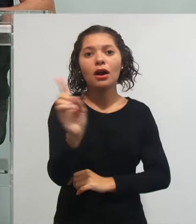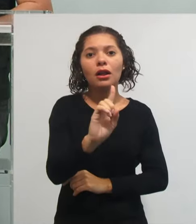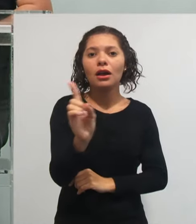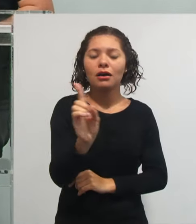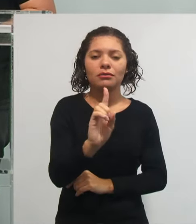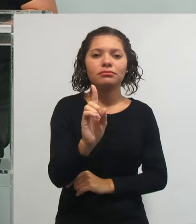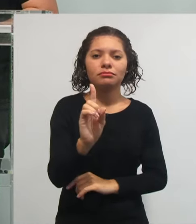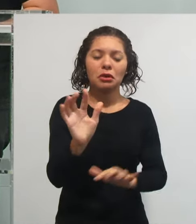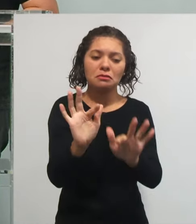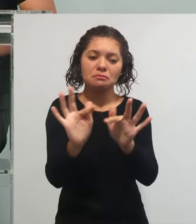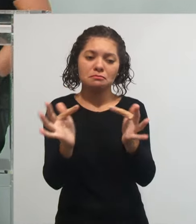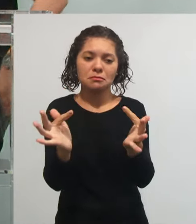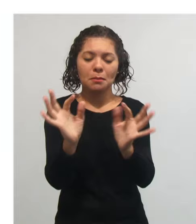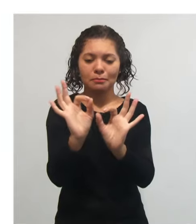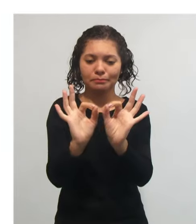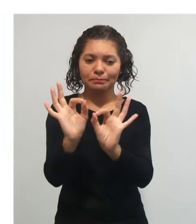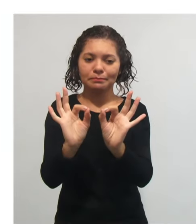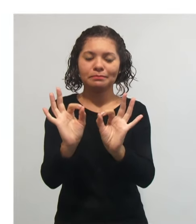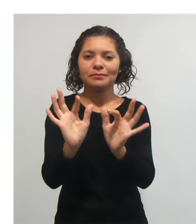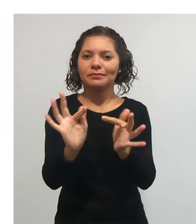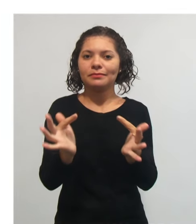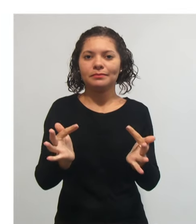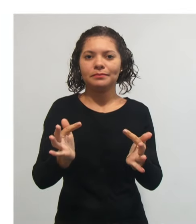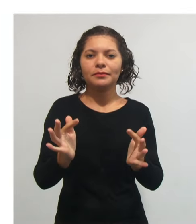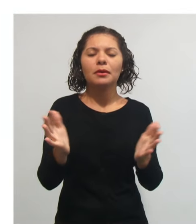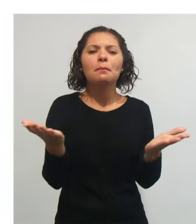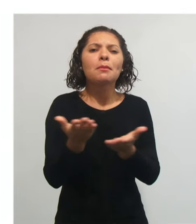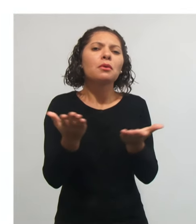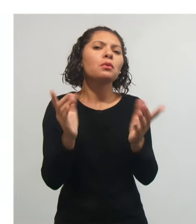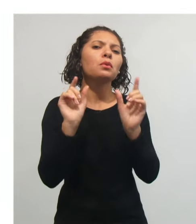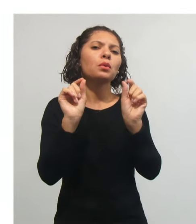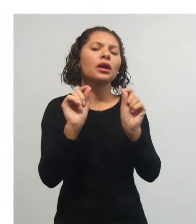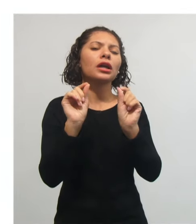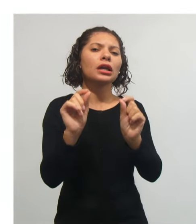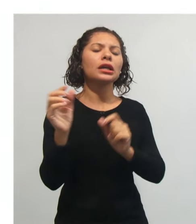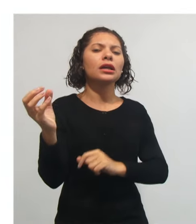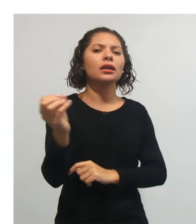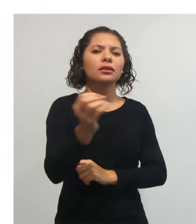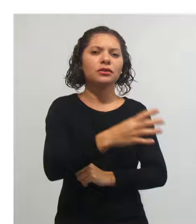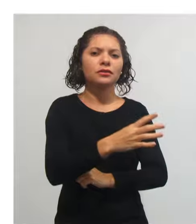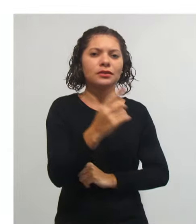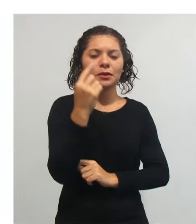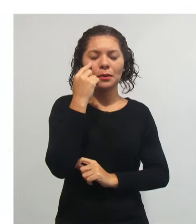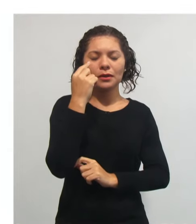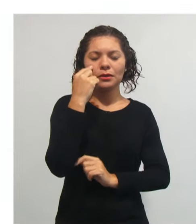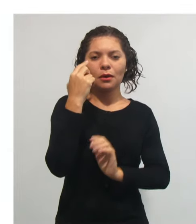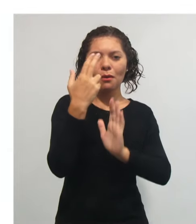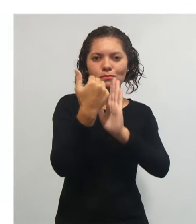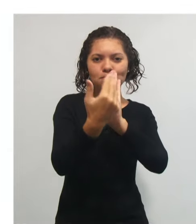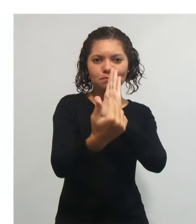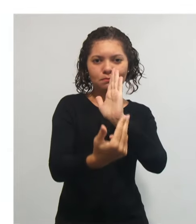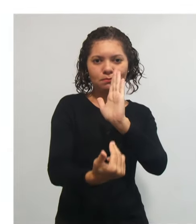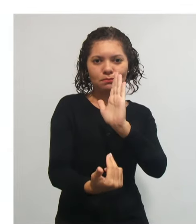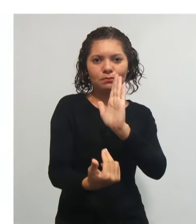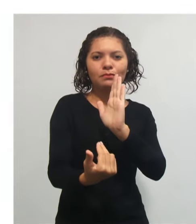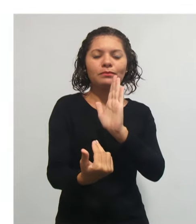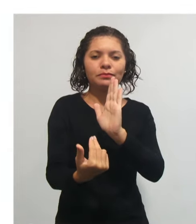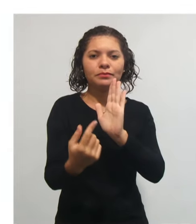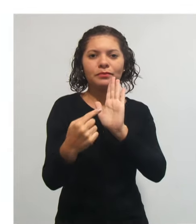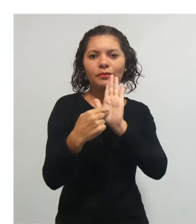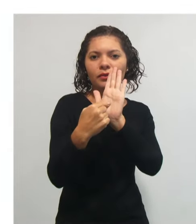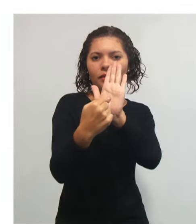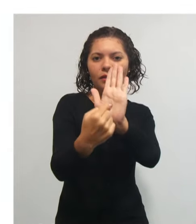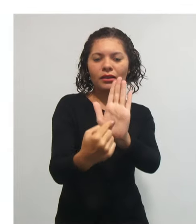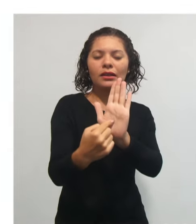agora acompanhe comigo aí então o que que é inovação olha só essas imagens como elas vão mostrar aí a